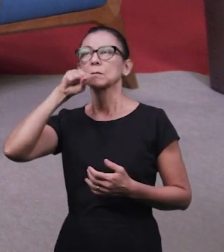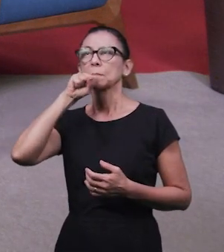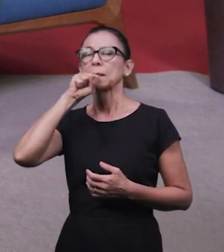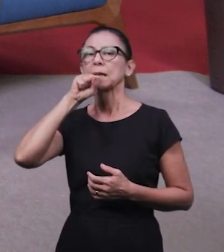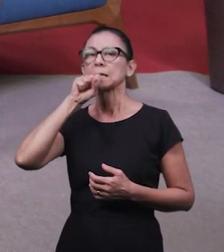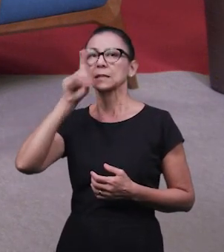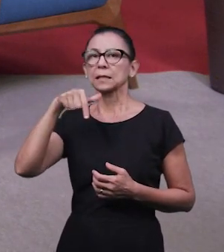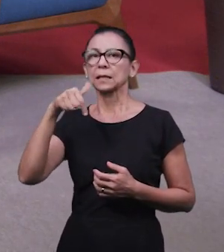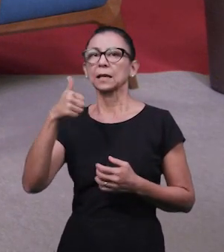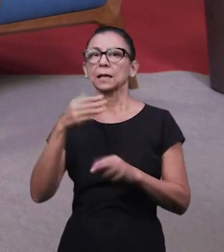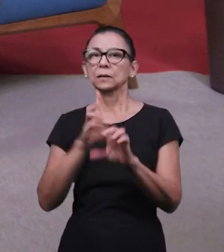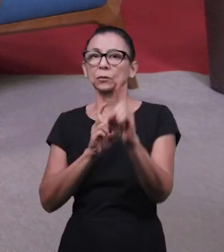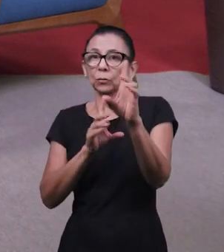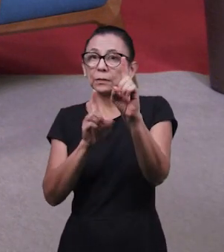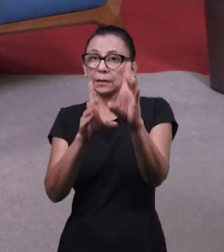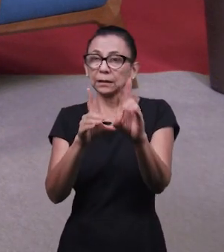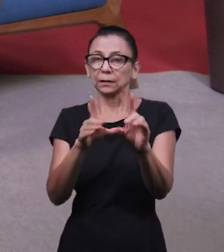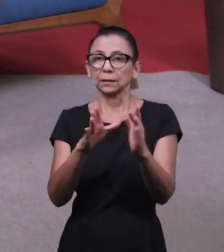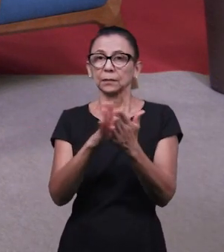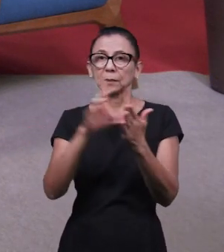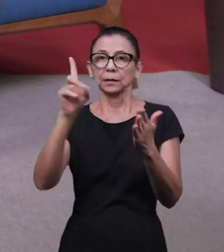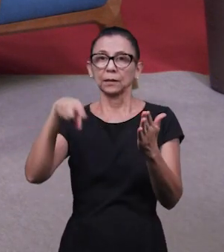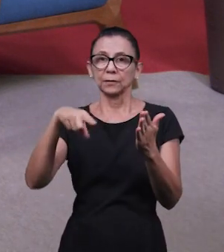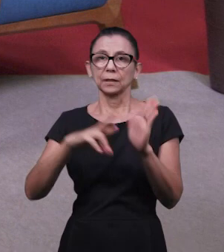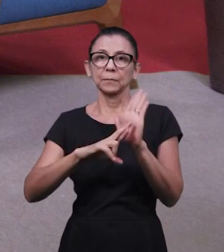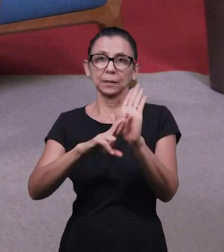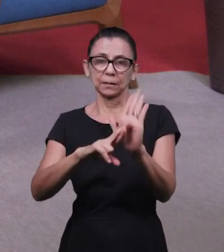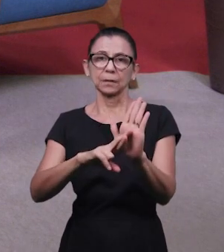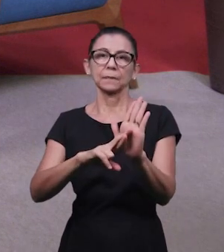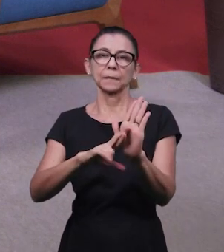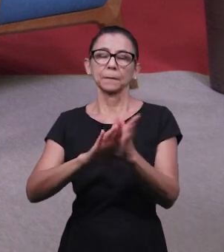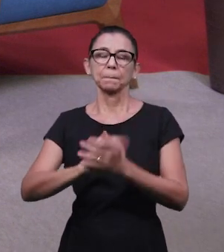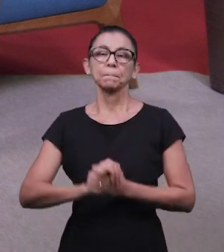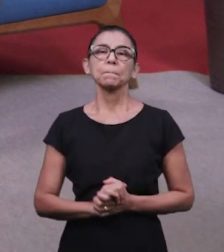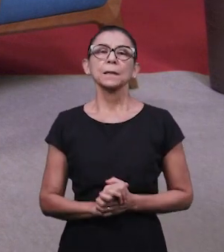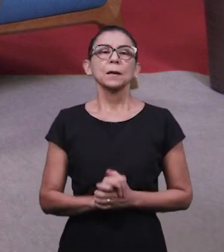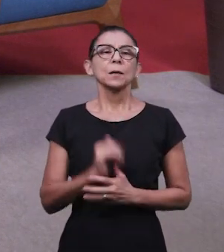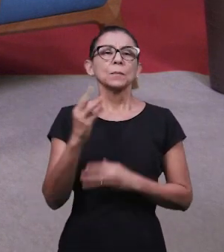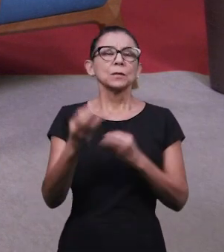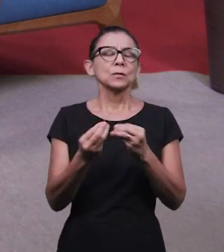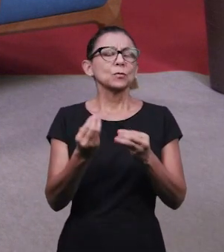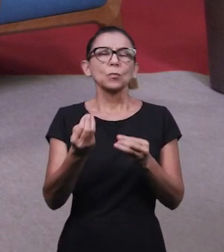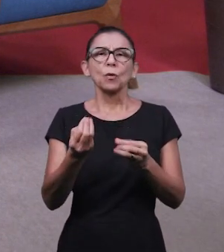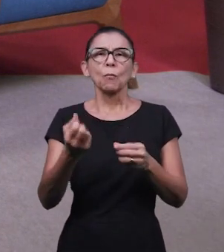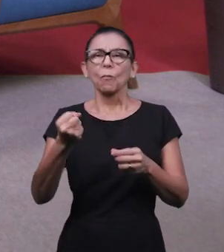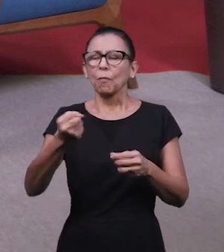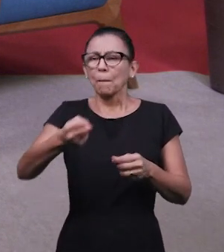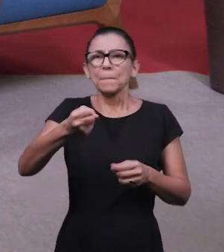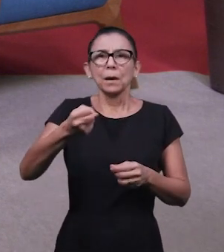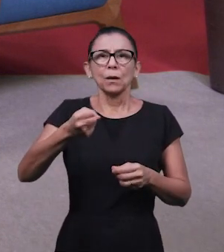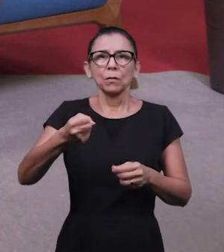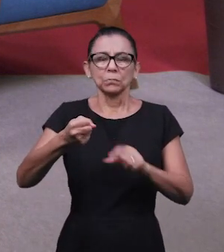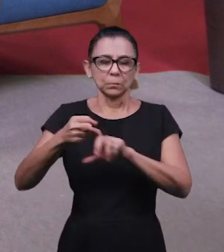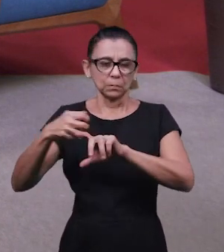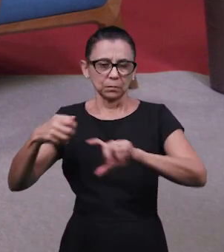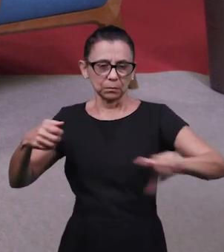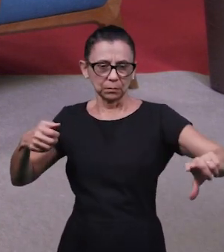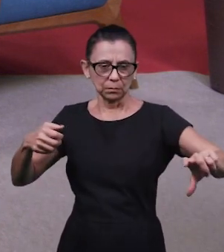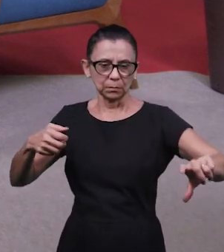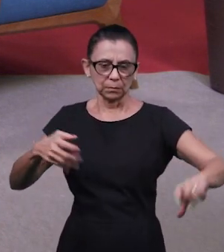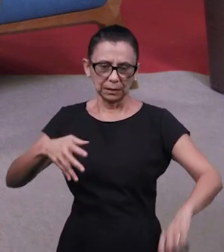a espada como um ataque, remetendo até profeticamente a figura de Deus Pai, porque é a